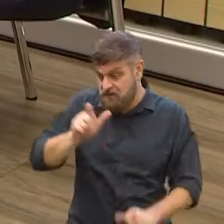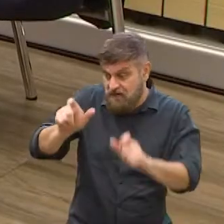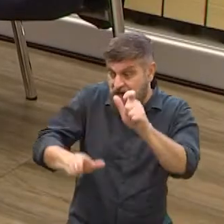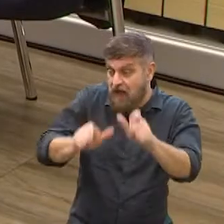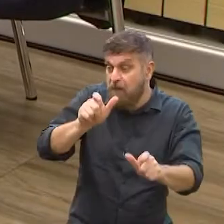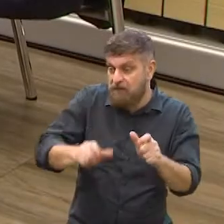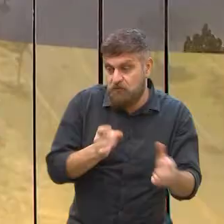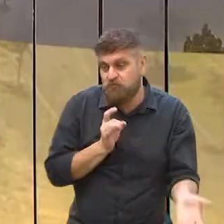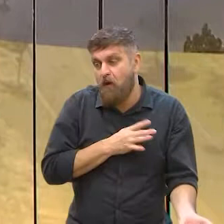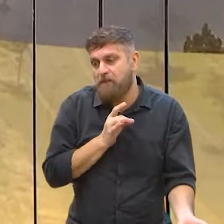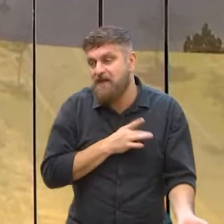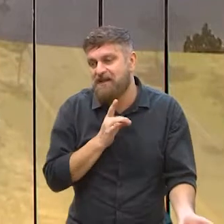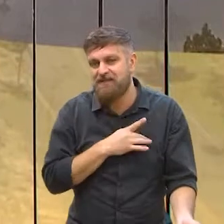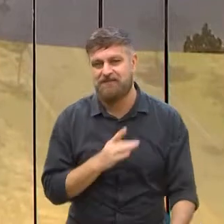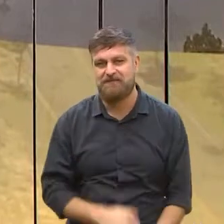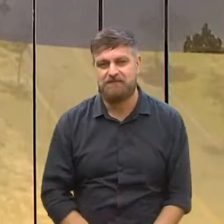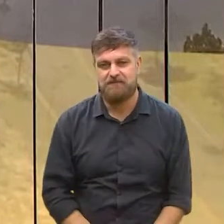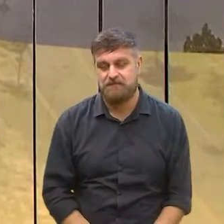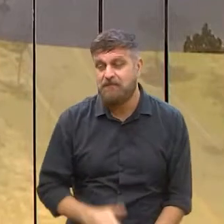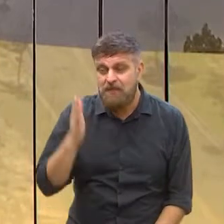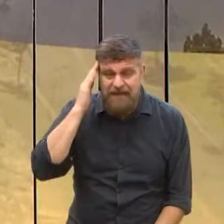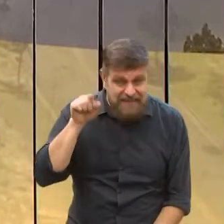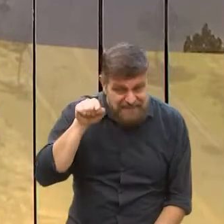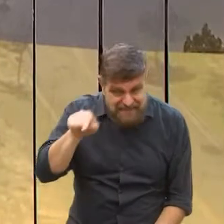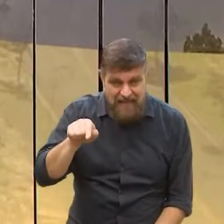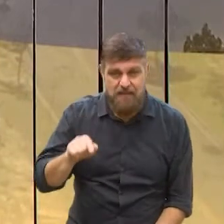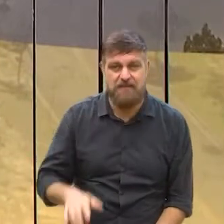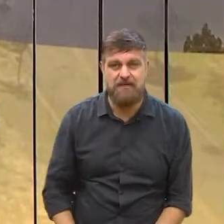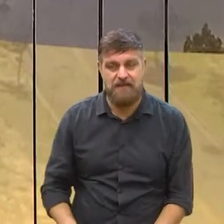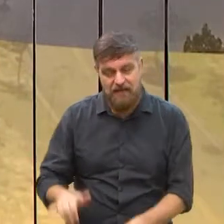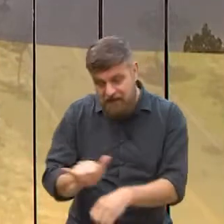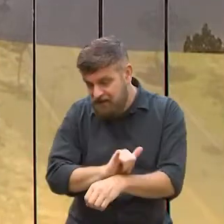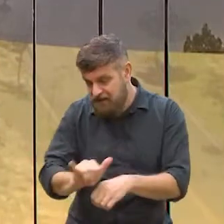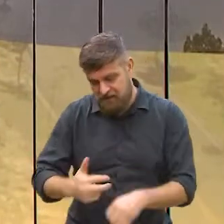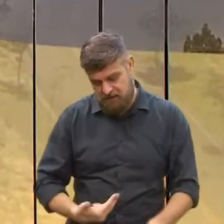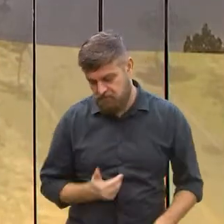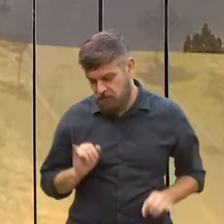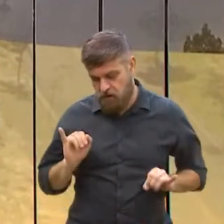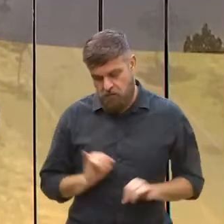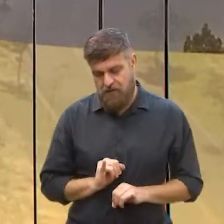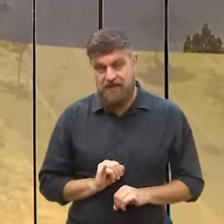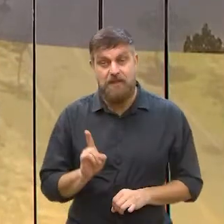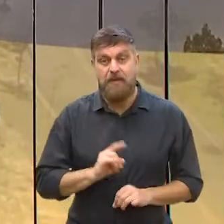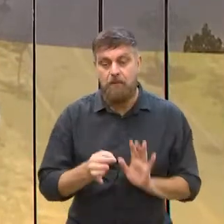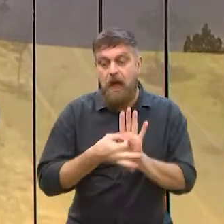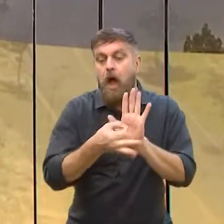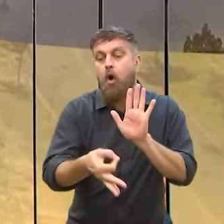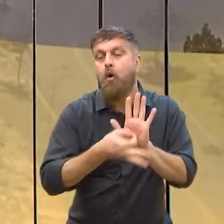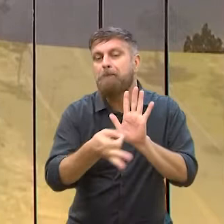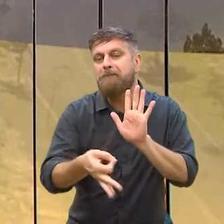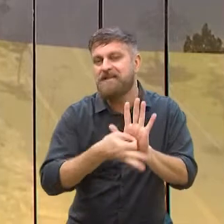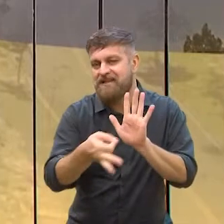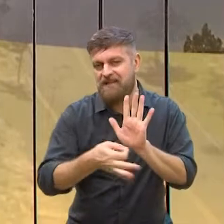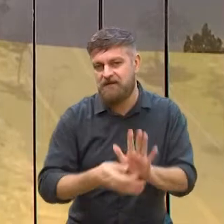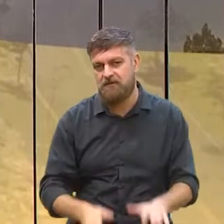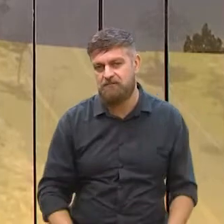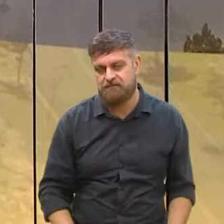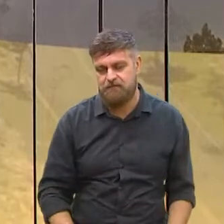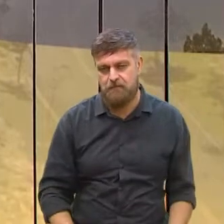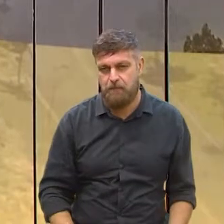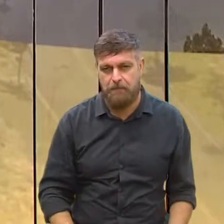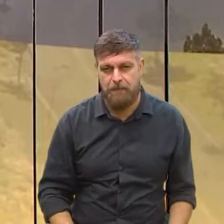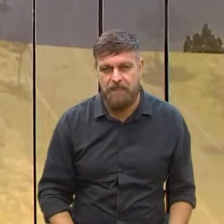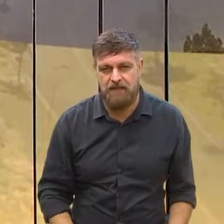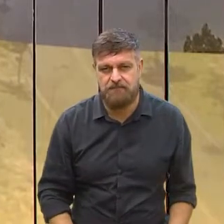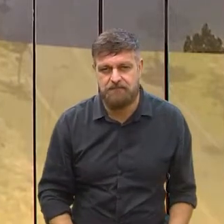Então, mas eles sabem que o tratamento é esse. Então, se não é uma questão de uma opinião de uma pessoa, de um paciente,